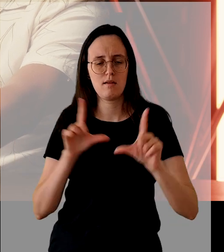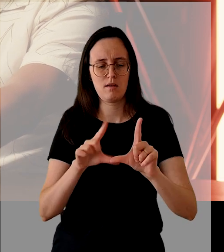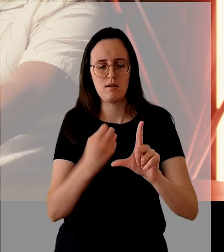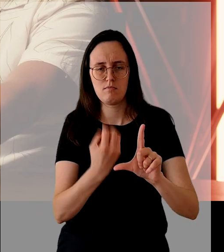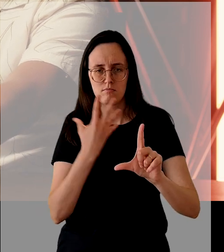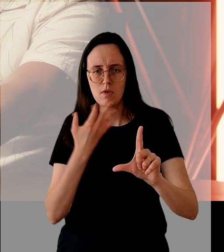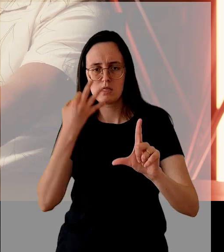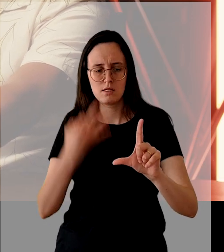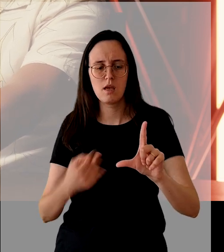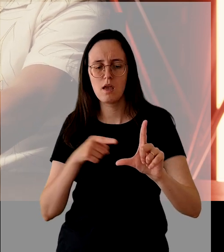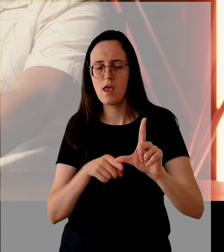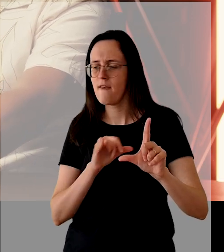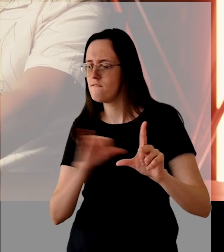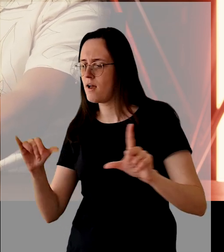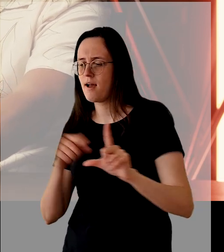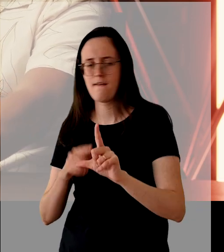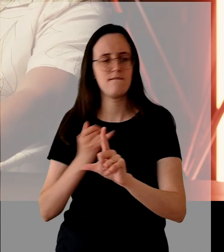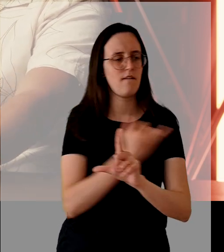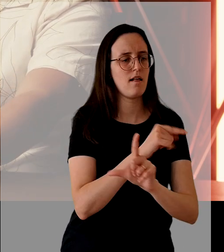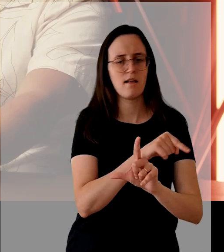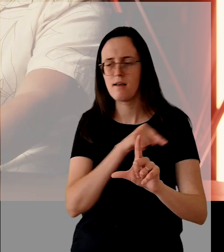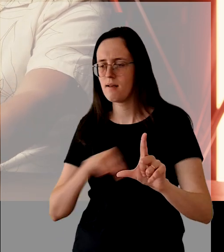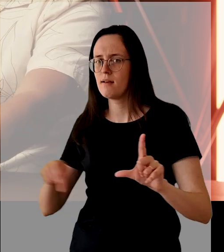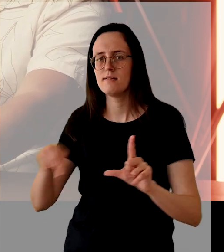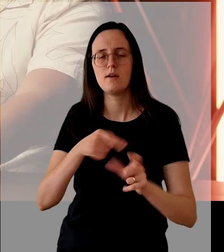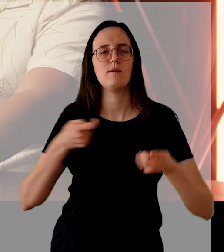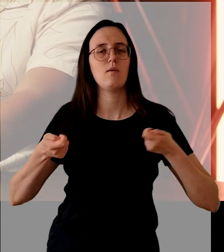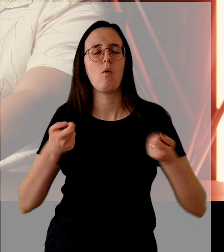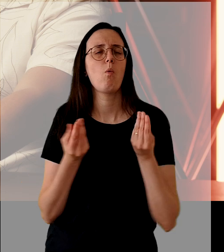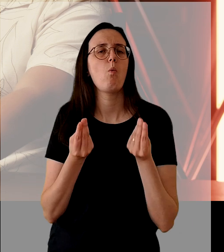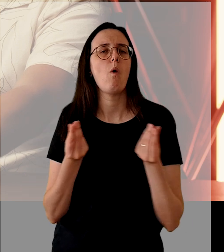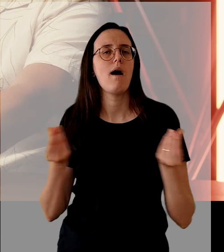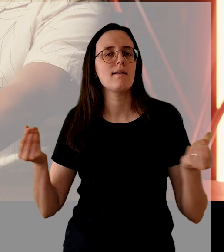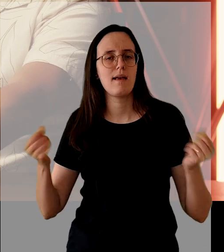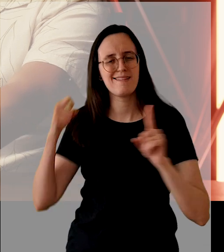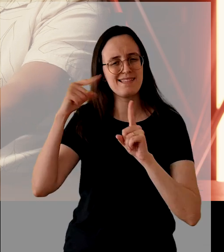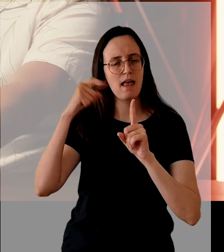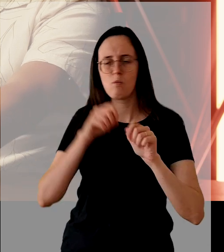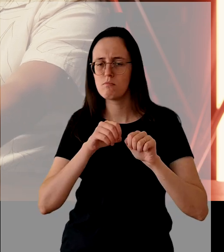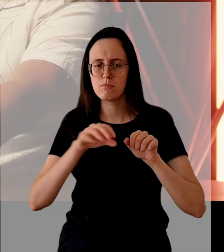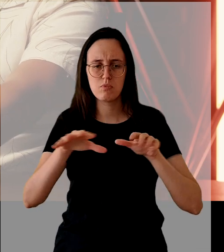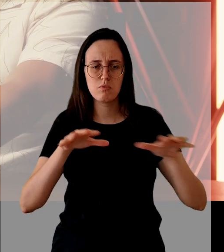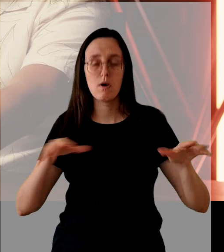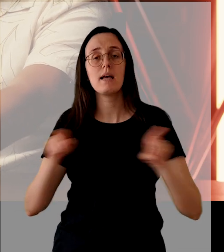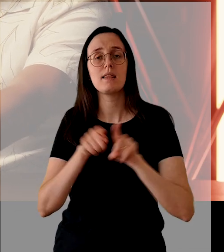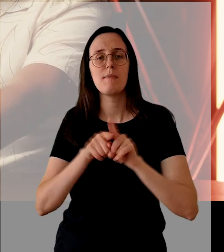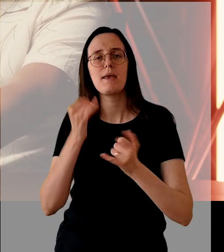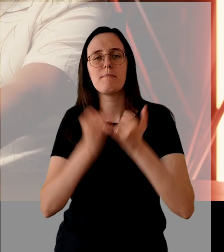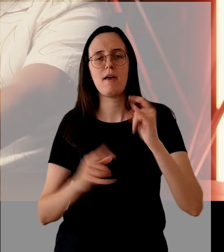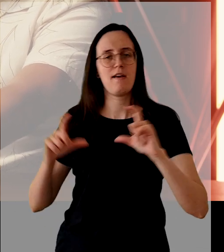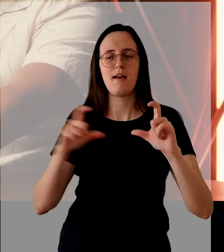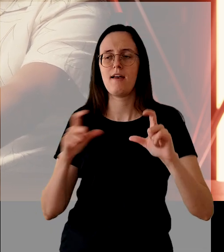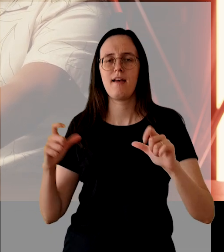da calibragem dos monitores. Então, ele faz um controle de qualidade do sinal e ele é um segundo olho do fotógrafo também,